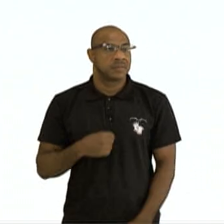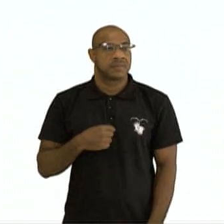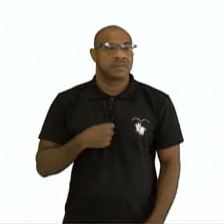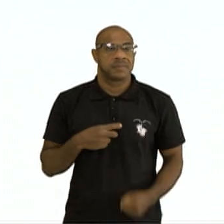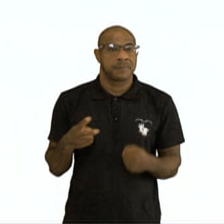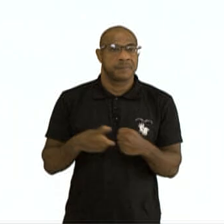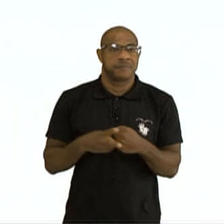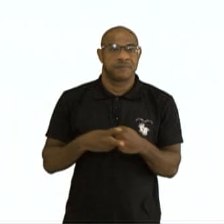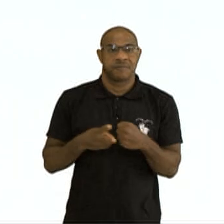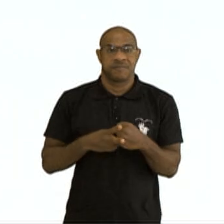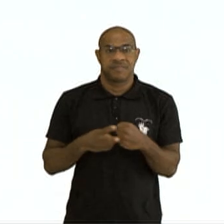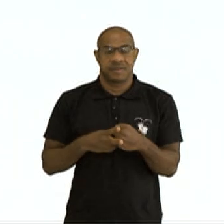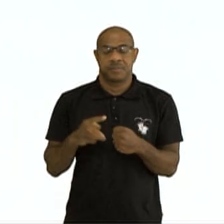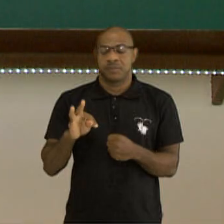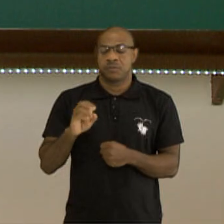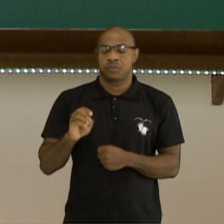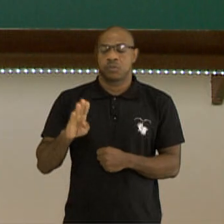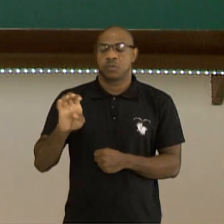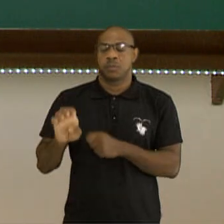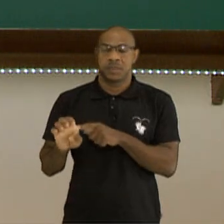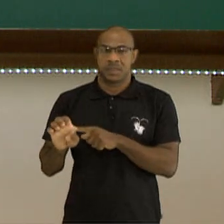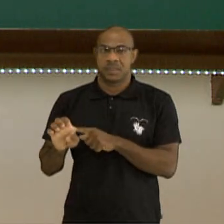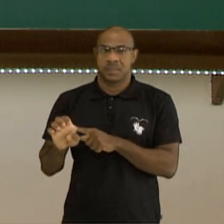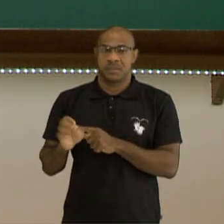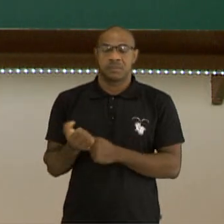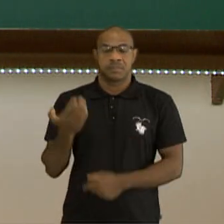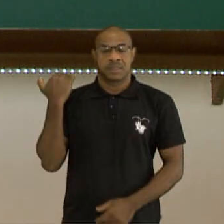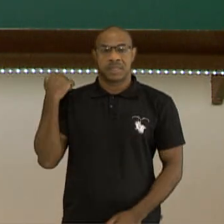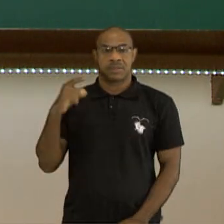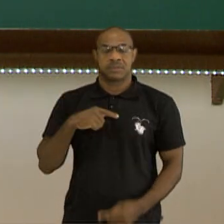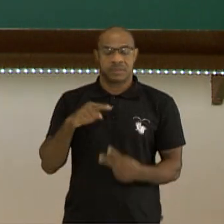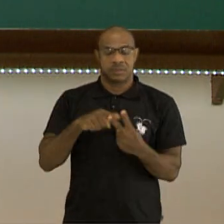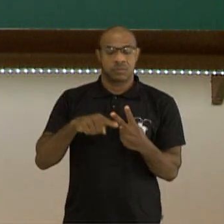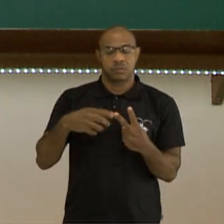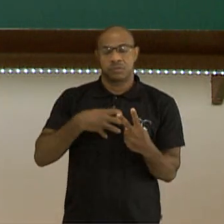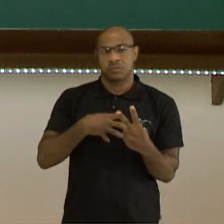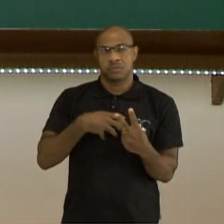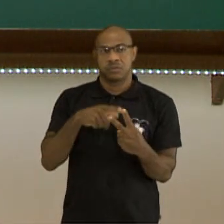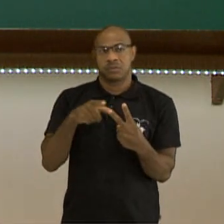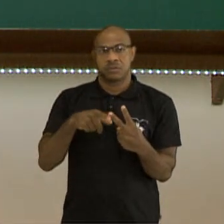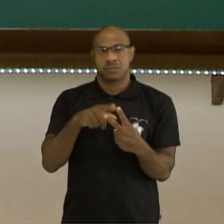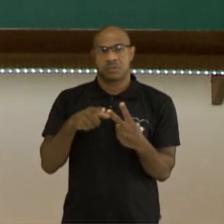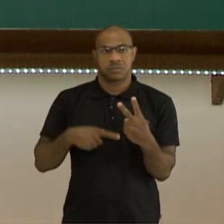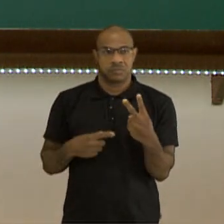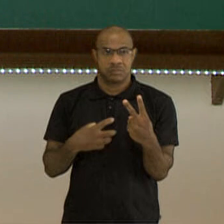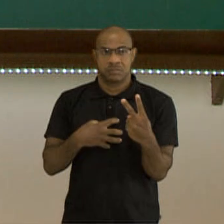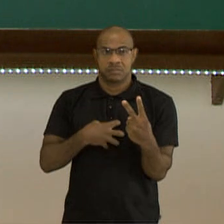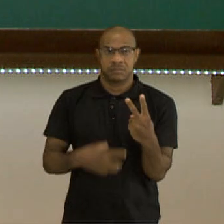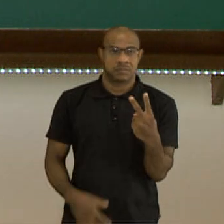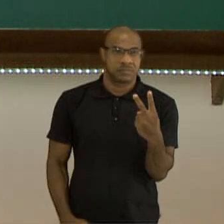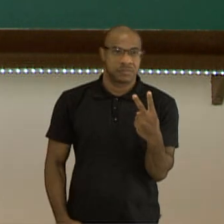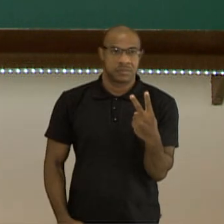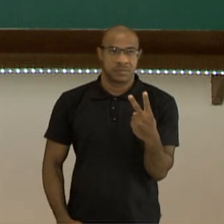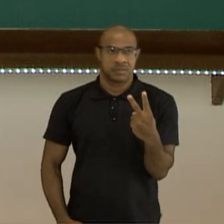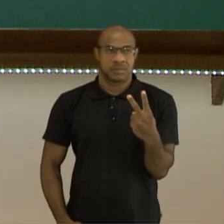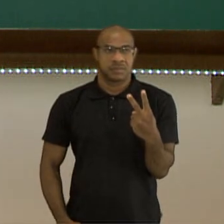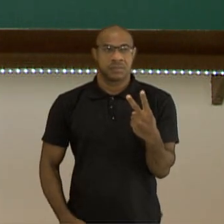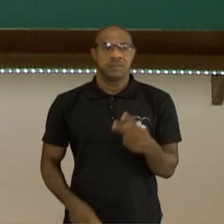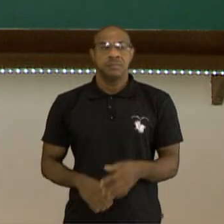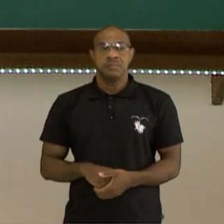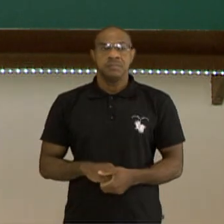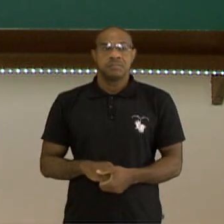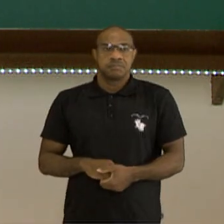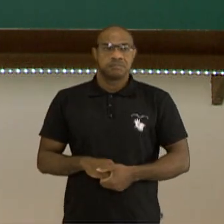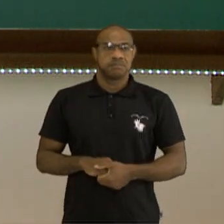to be, no passado a gente tem duas formas, was e were. Nas condicionais, pessoal, utilize